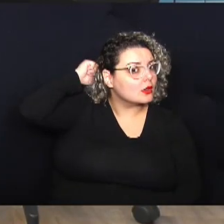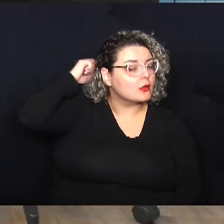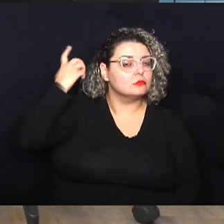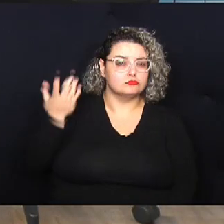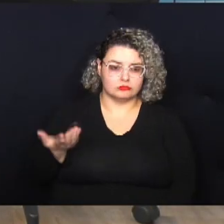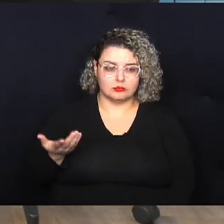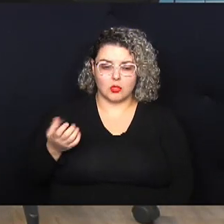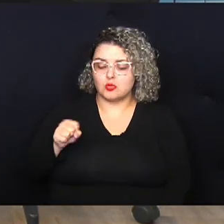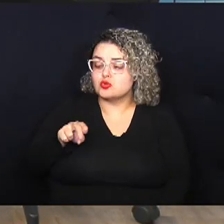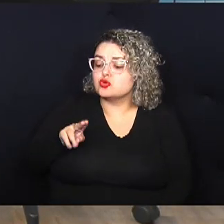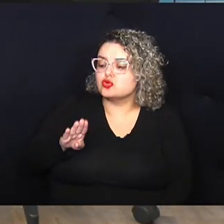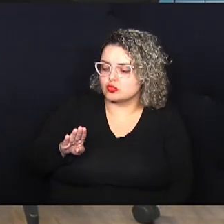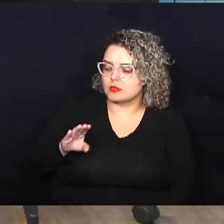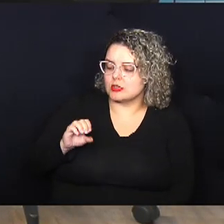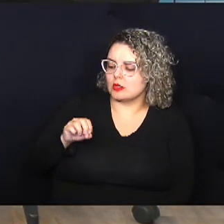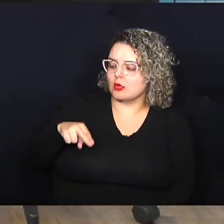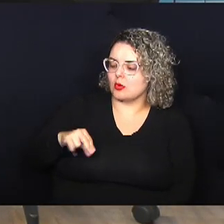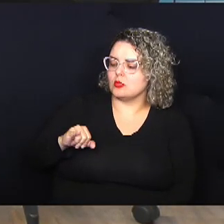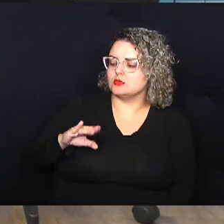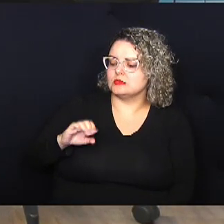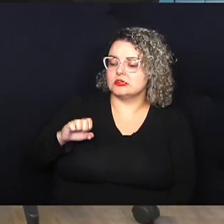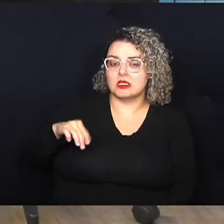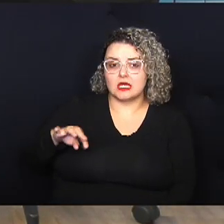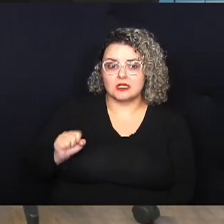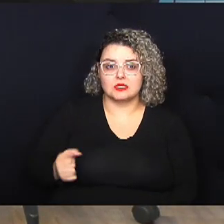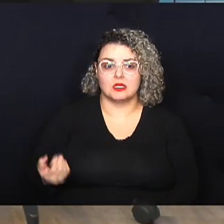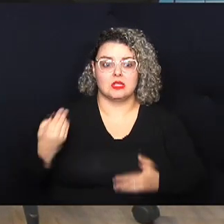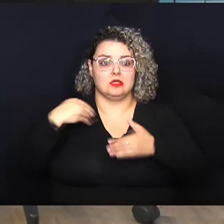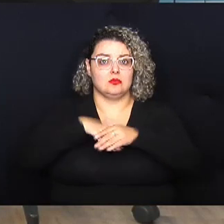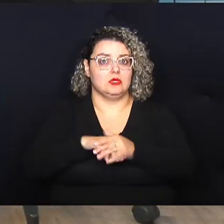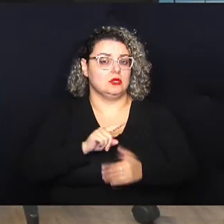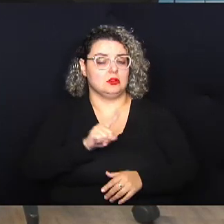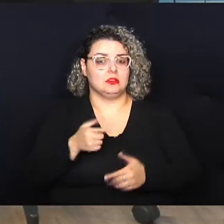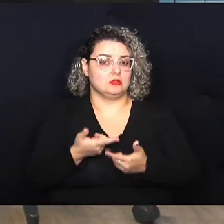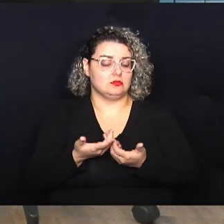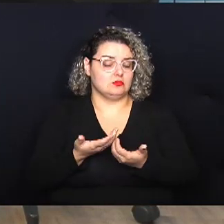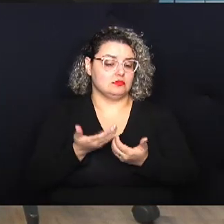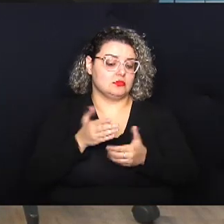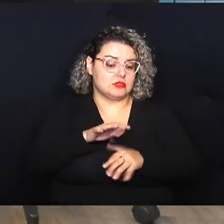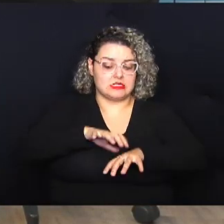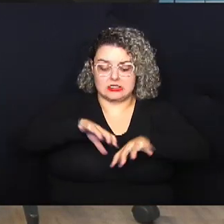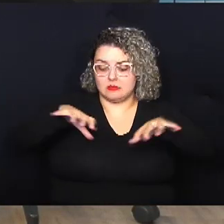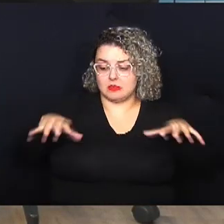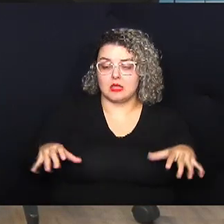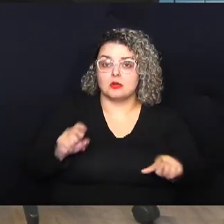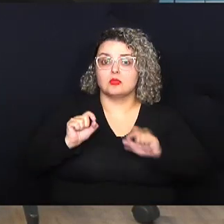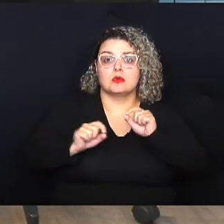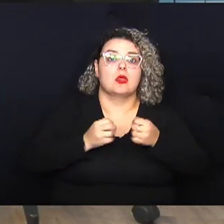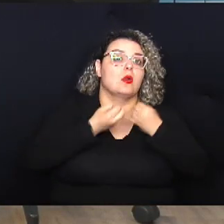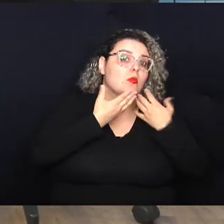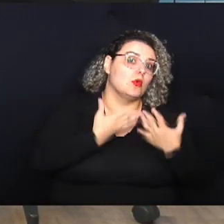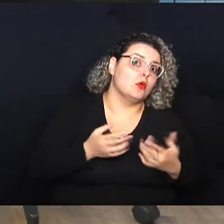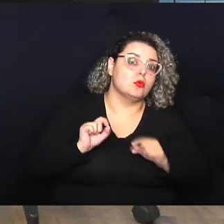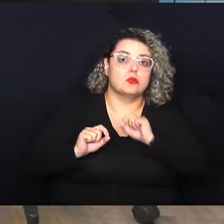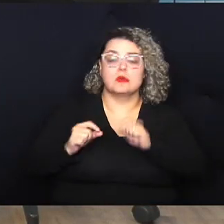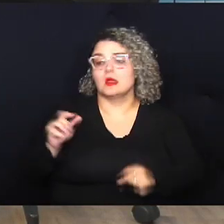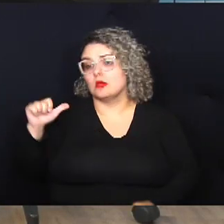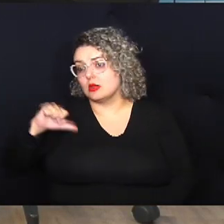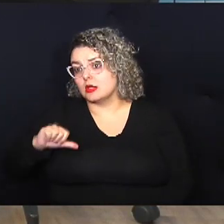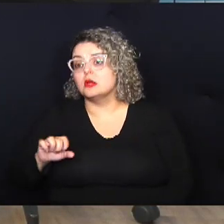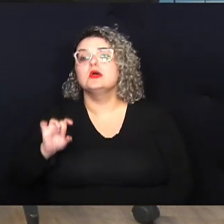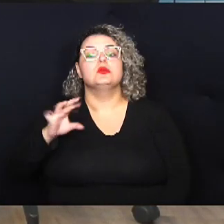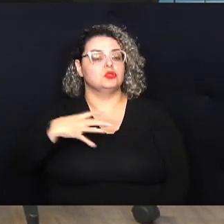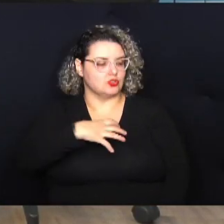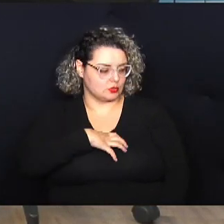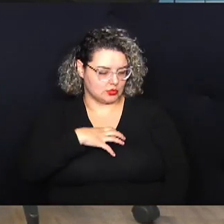mesmo. O subconsciente, ele só guarda Exatamente e ele não isso. distingue o que é bom ou é ruim. Só emoção. Só emoção. Só emoção. Por isso, por que isso nós que, somos,